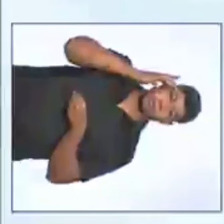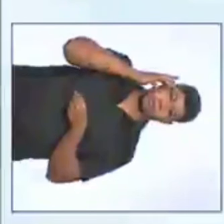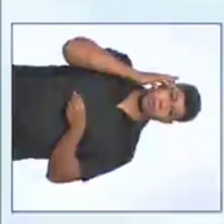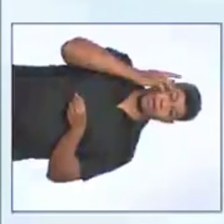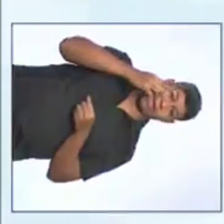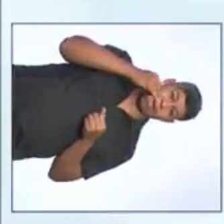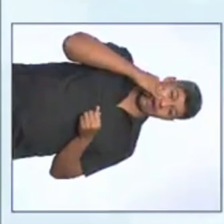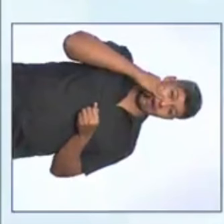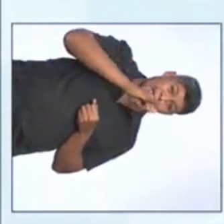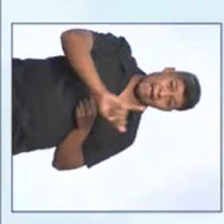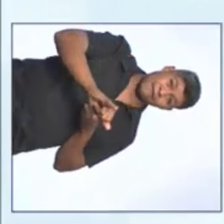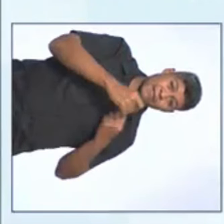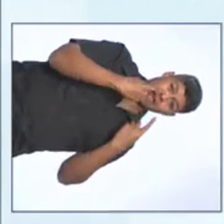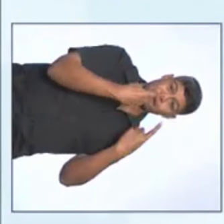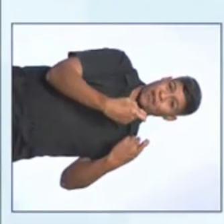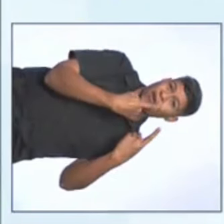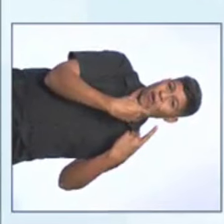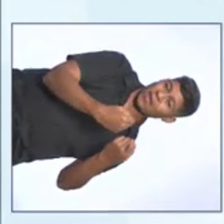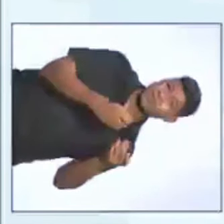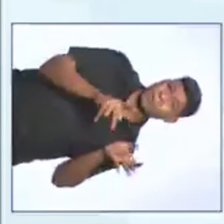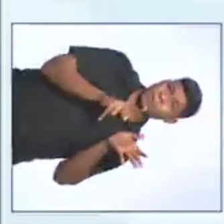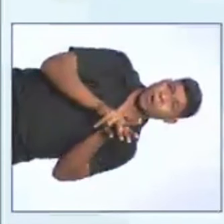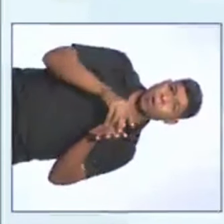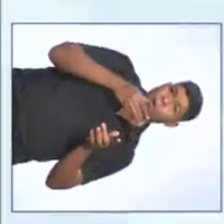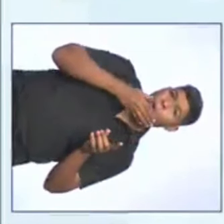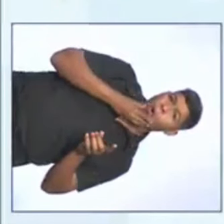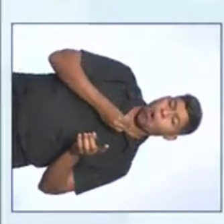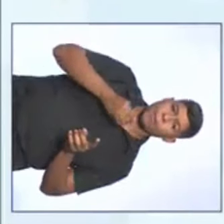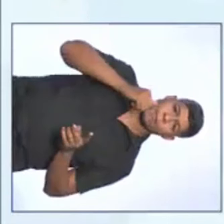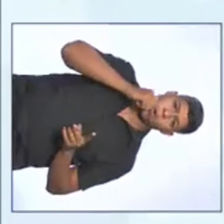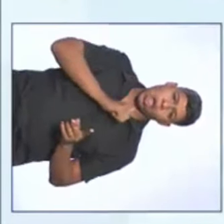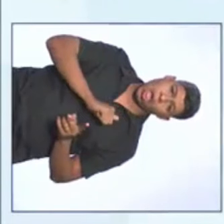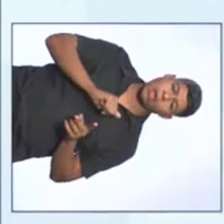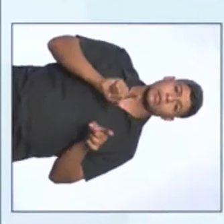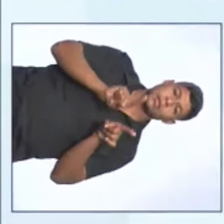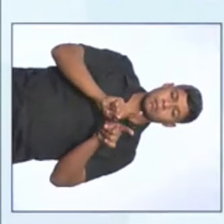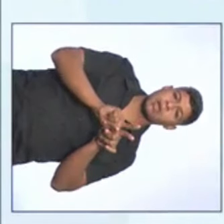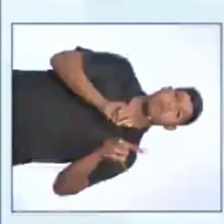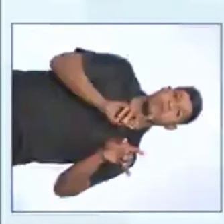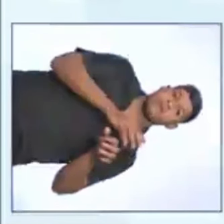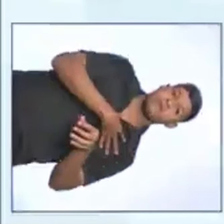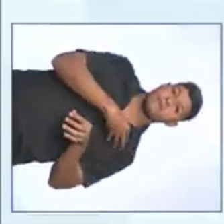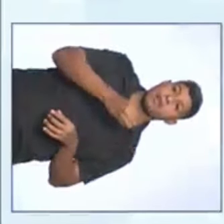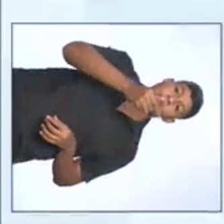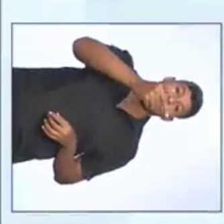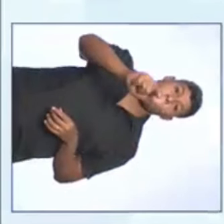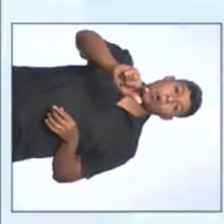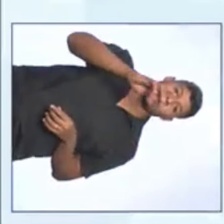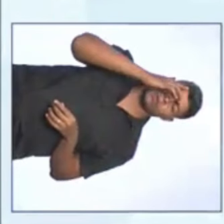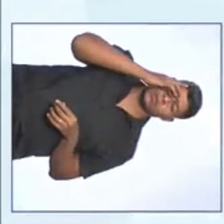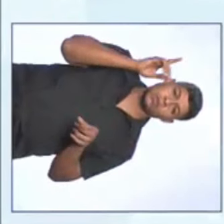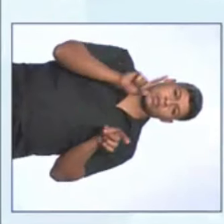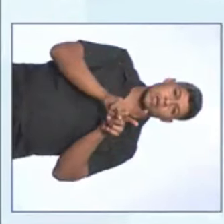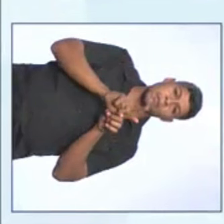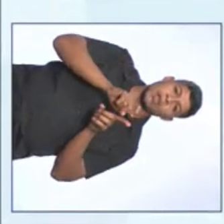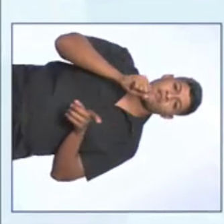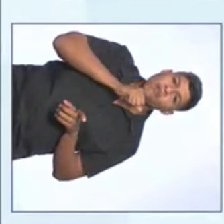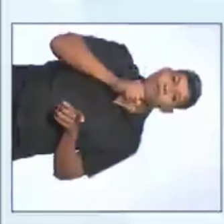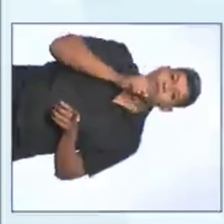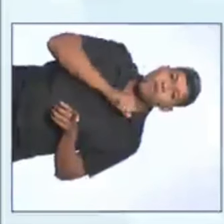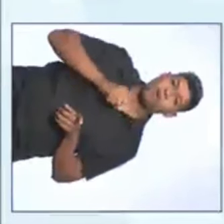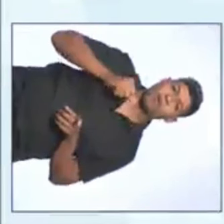violência doméstica, né, não só em relação a homem e mulher, mas também em relação aos filhos e as outras pessoas, né, aos avós e assim